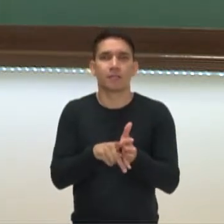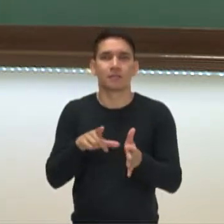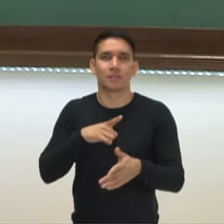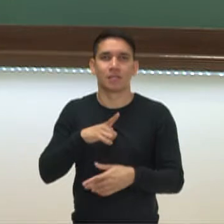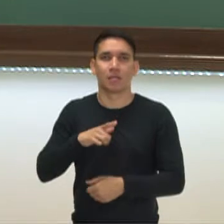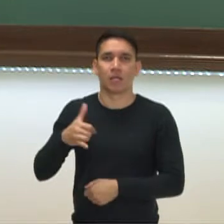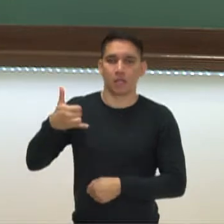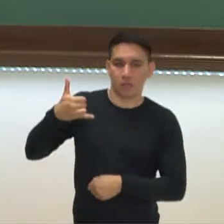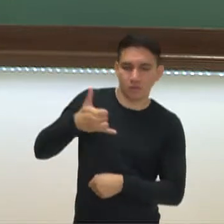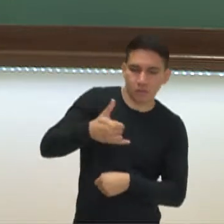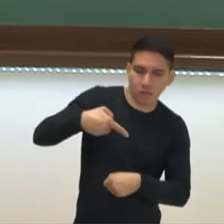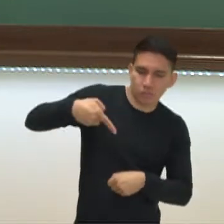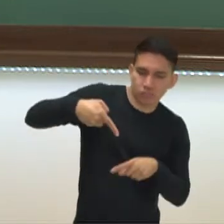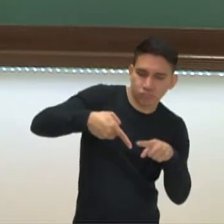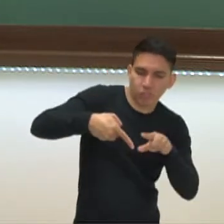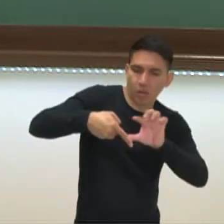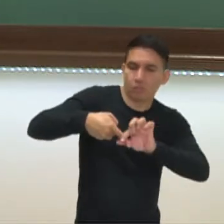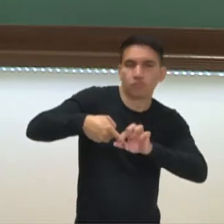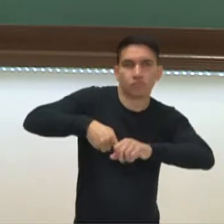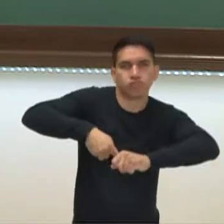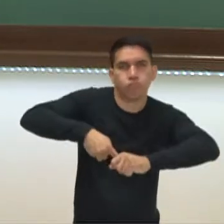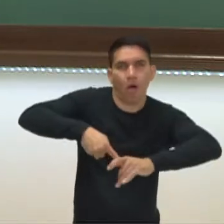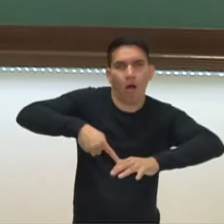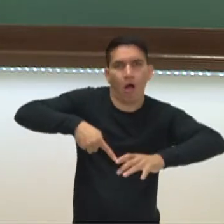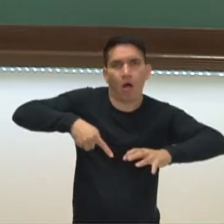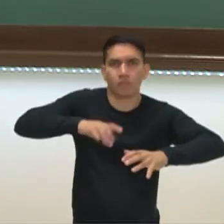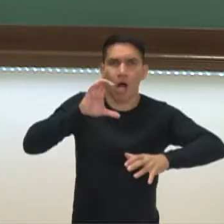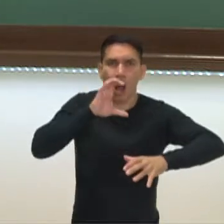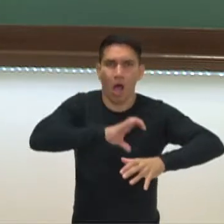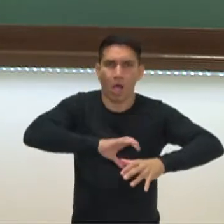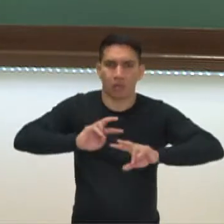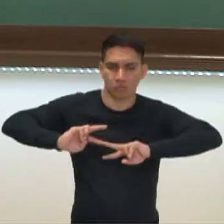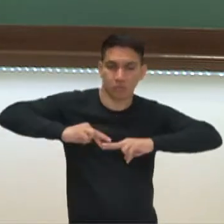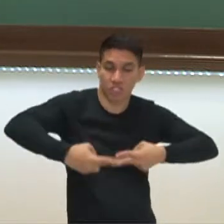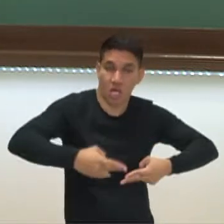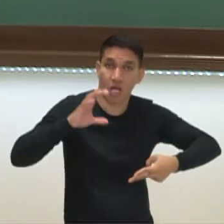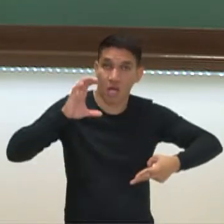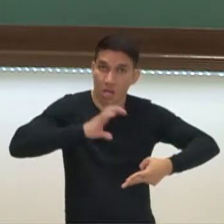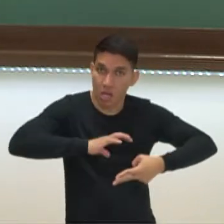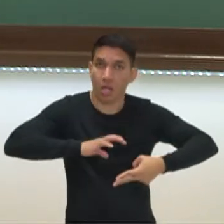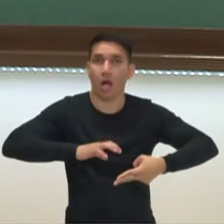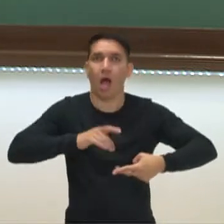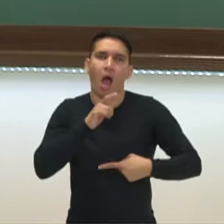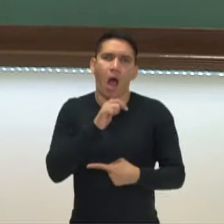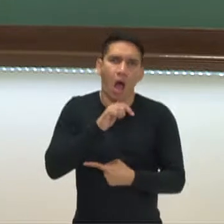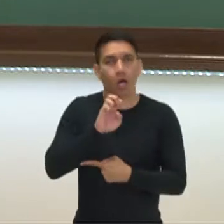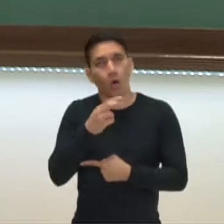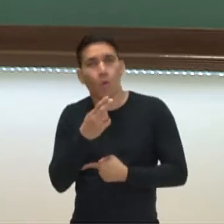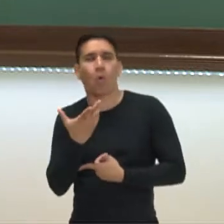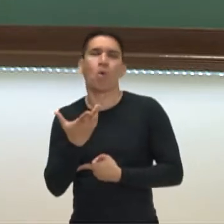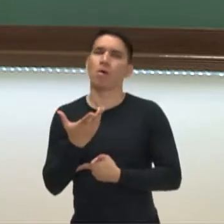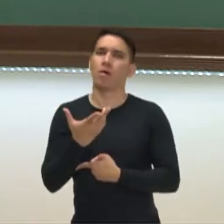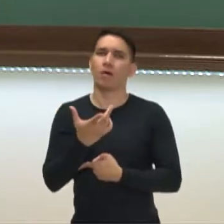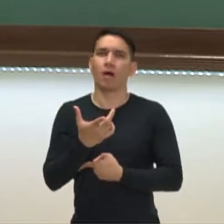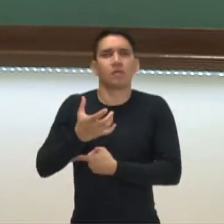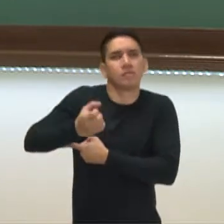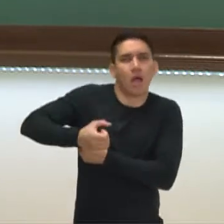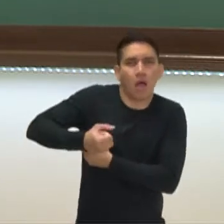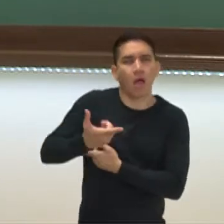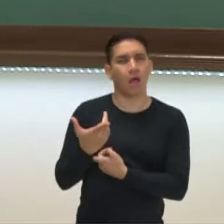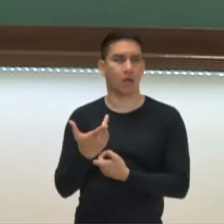quente, que o pessoal usa para aquecer a água, para aquecer o leite, né? Ou então aqueles